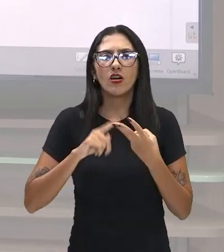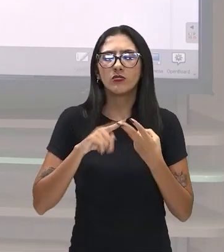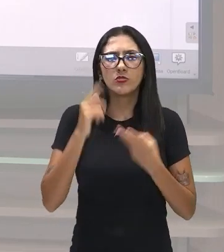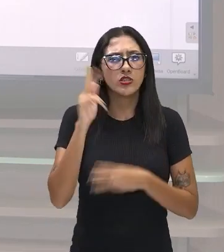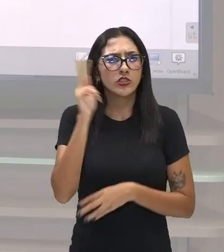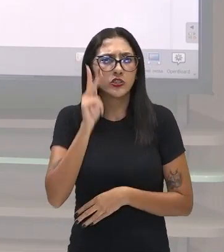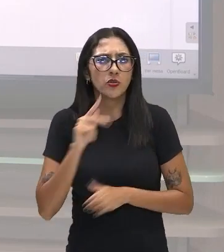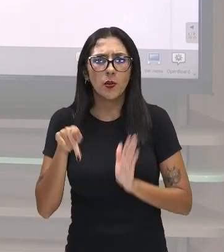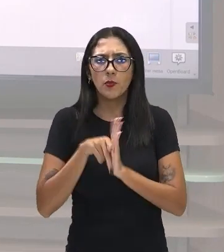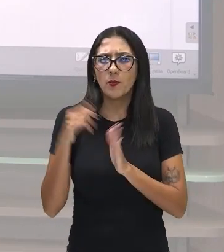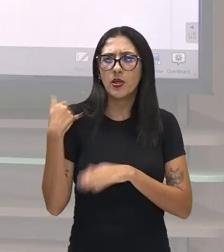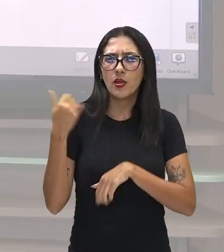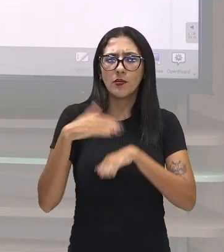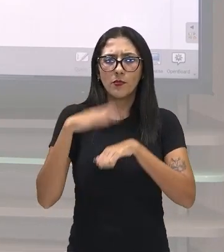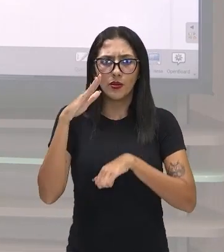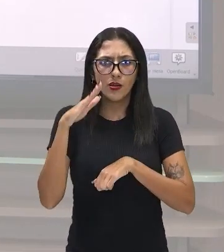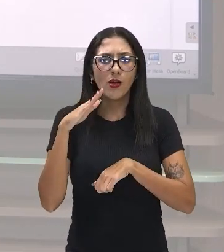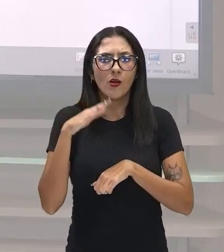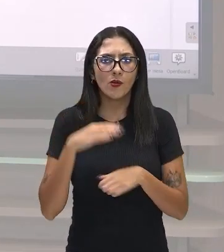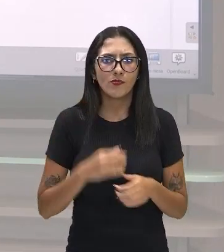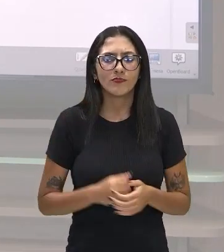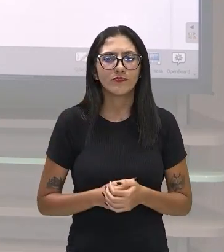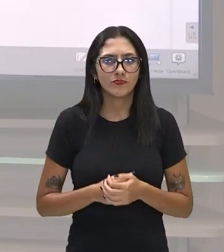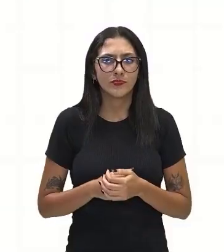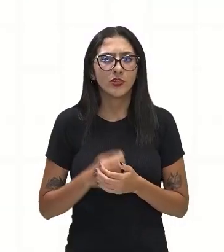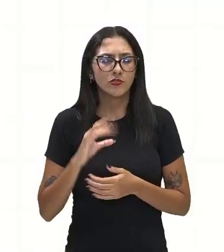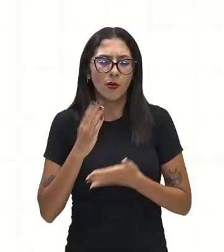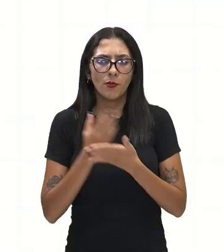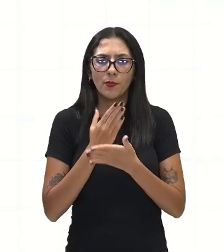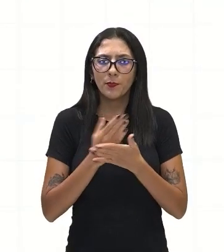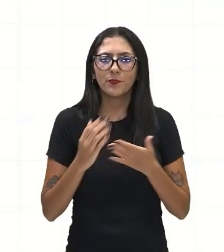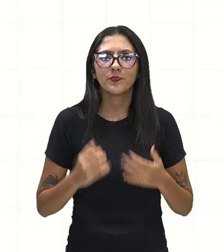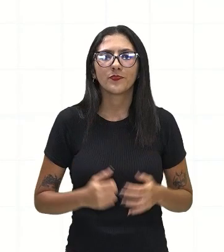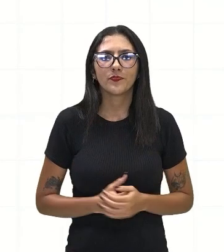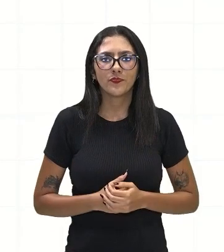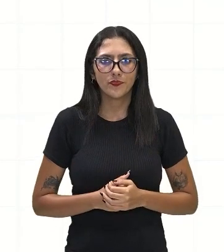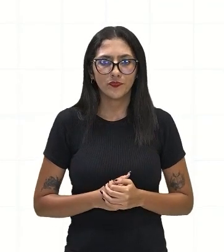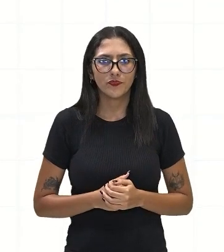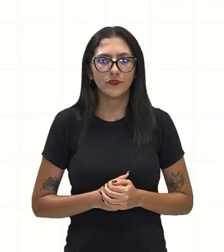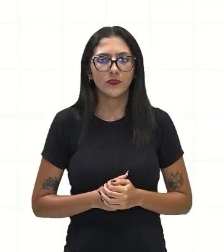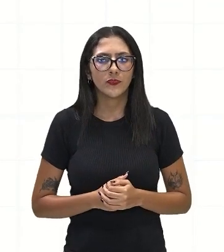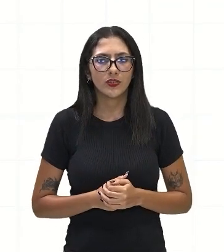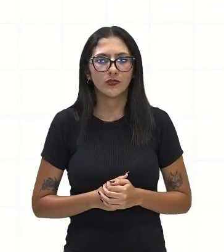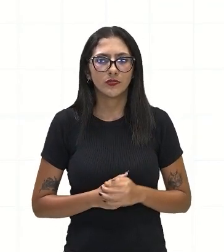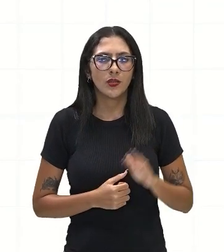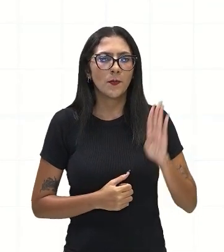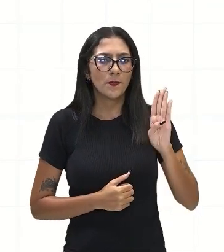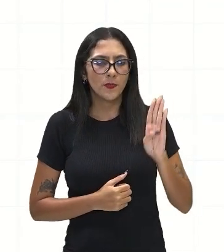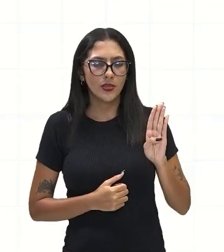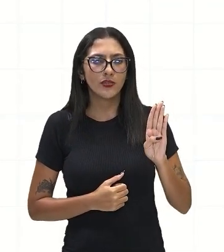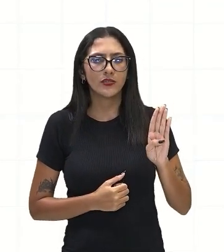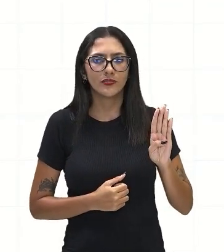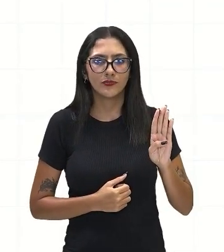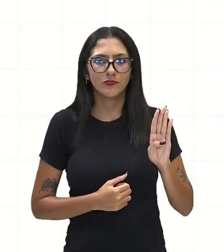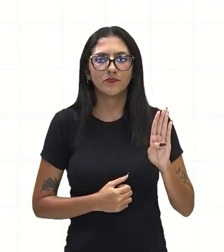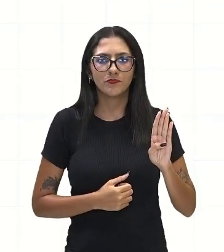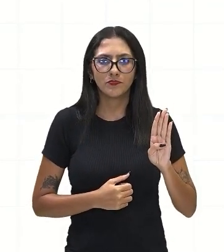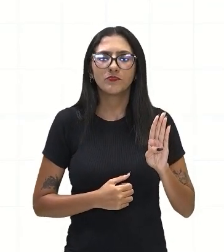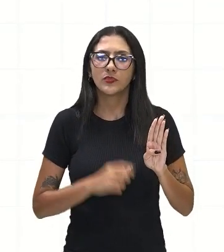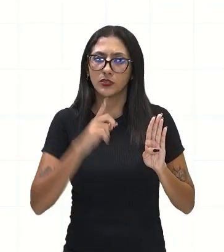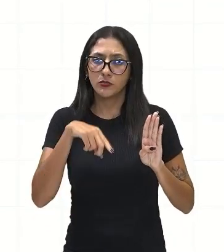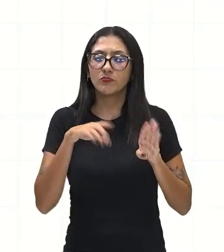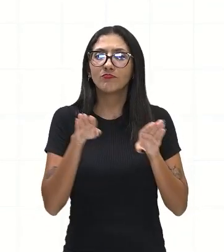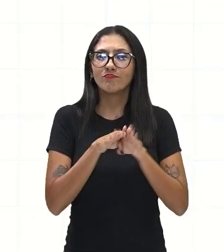adultos, e com exceção dos Três Mosqueteiros, demais, né? Além dos livros escolares, li os de histórias infantis. Esse é